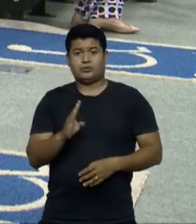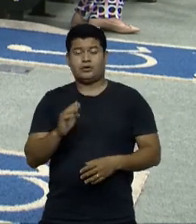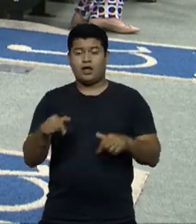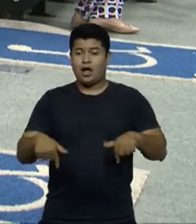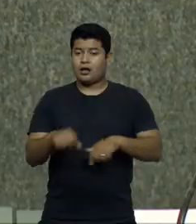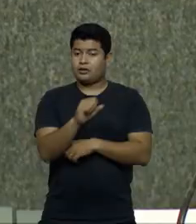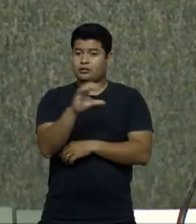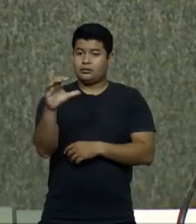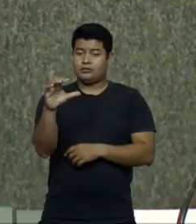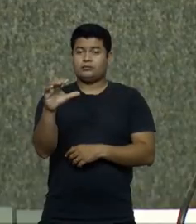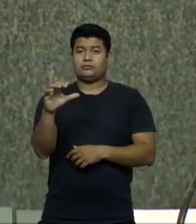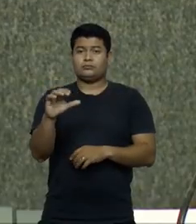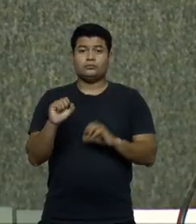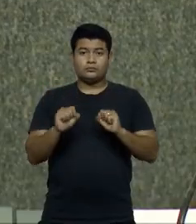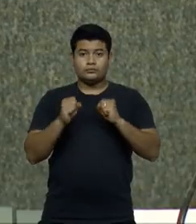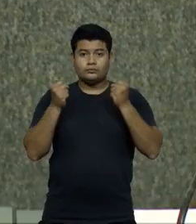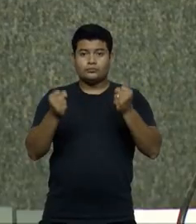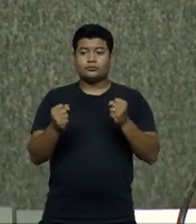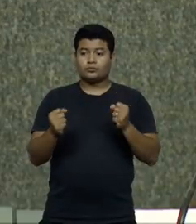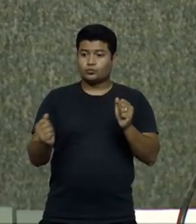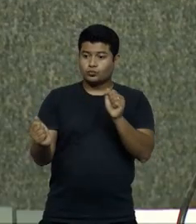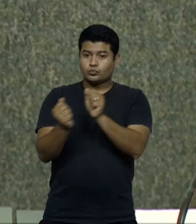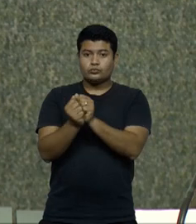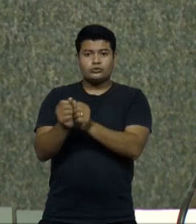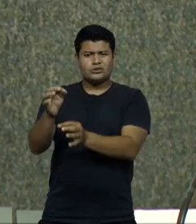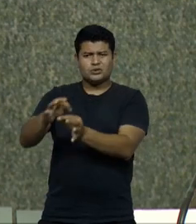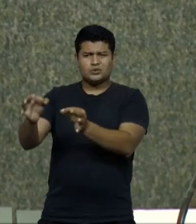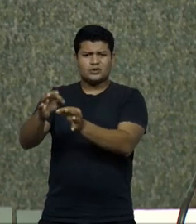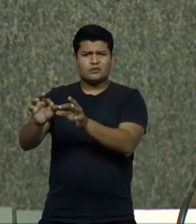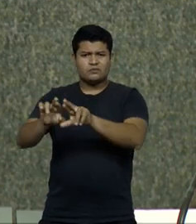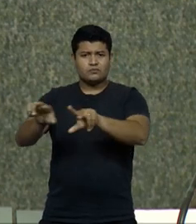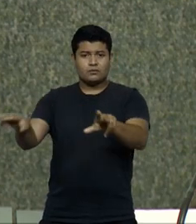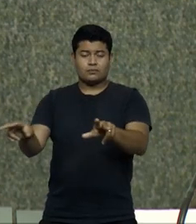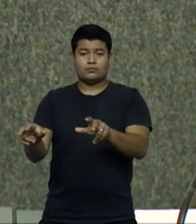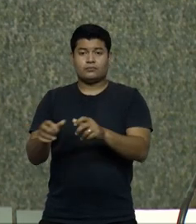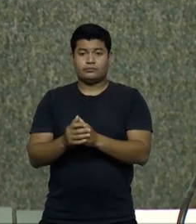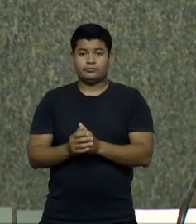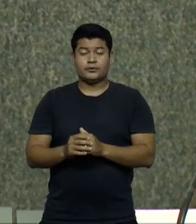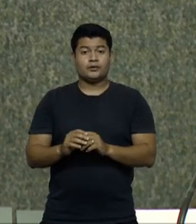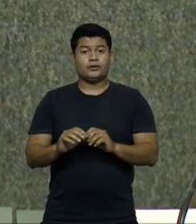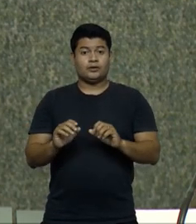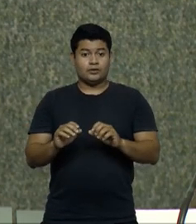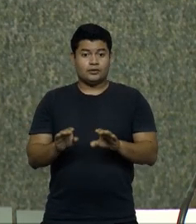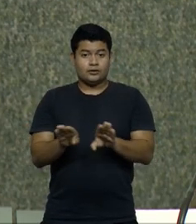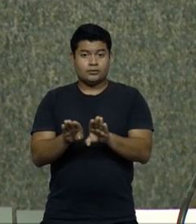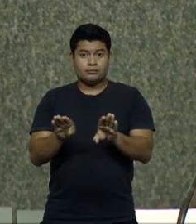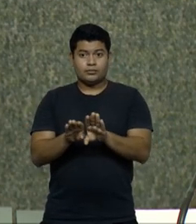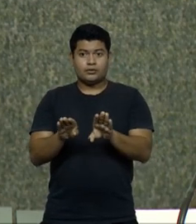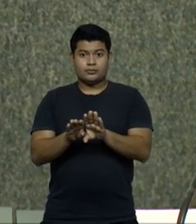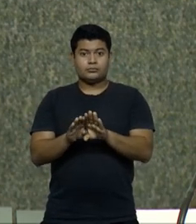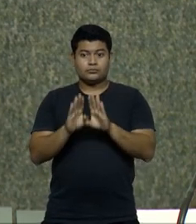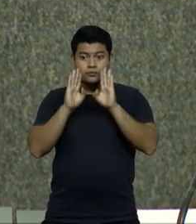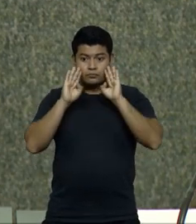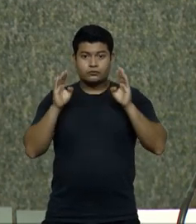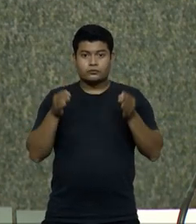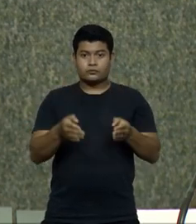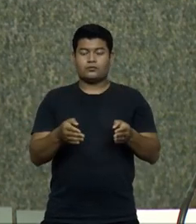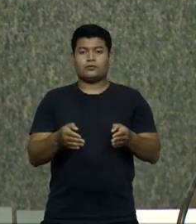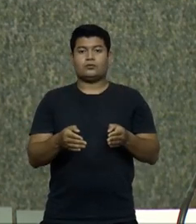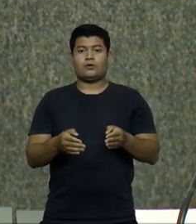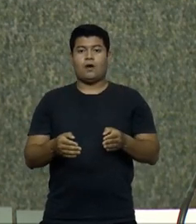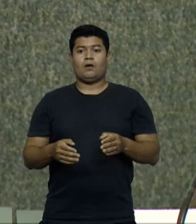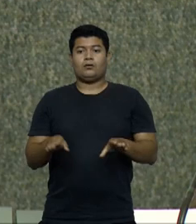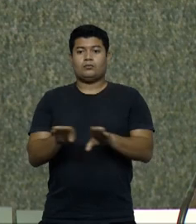Catarina pelo esforço Conjunto das inscrições e pelo pela E aí pelo brio dos nossos professores